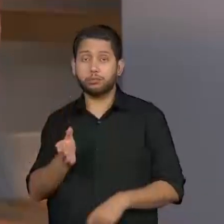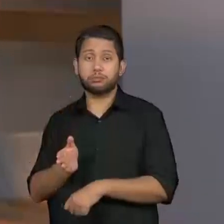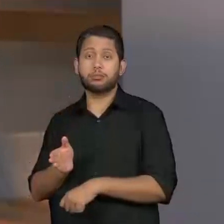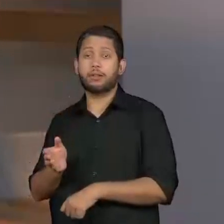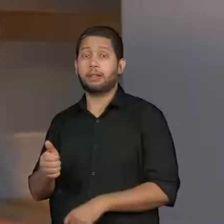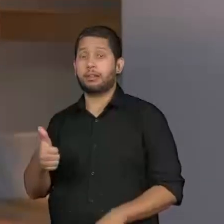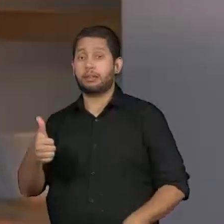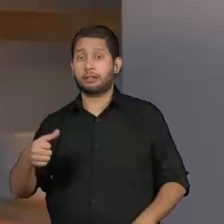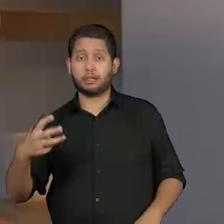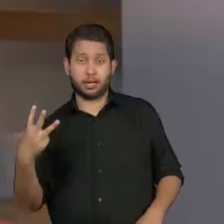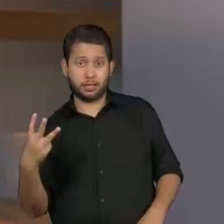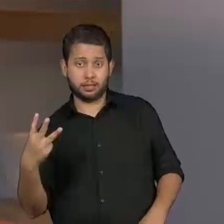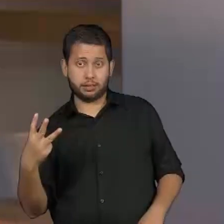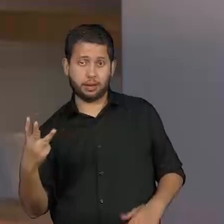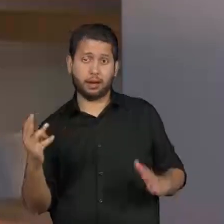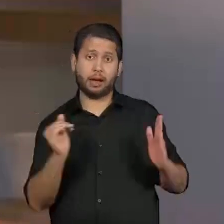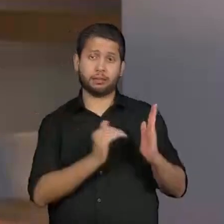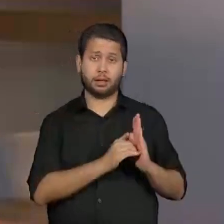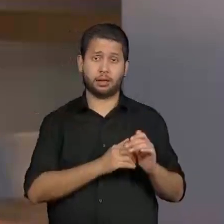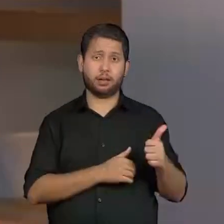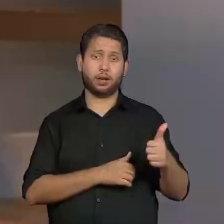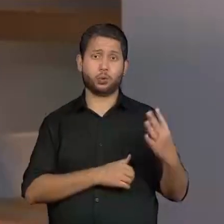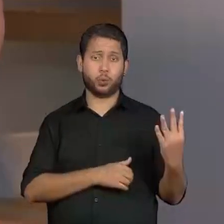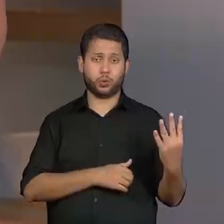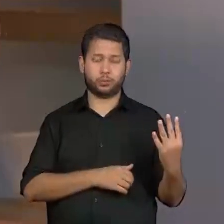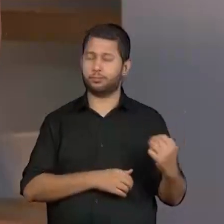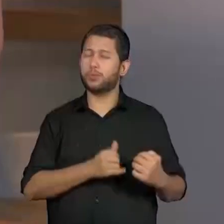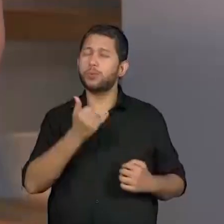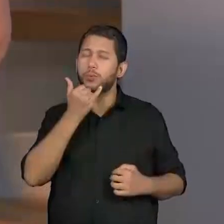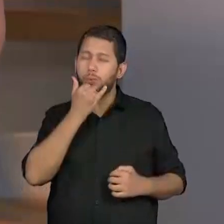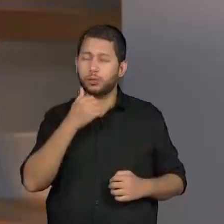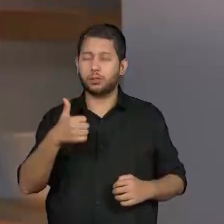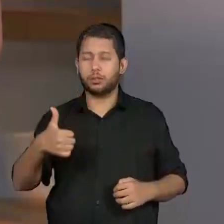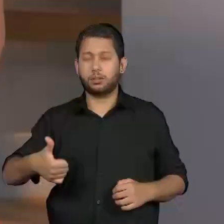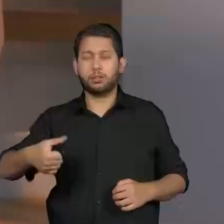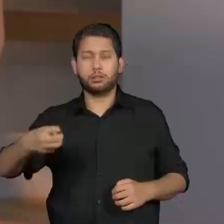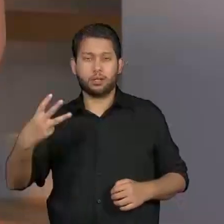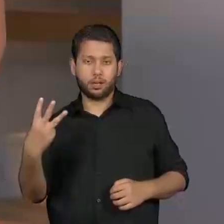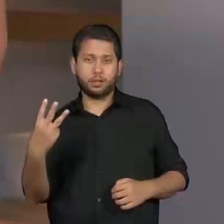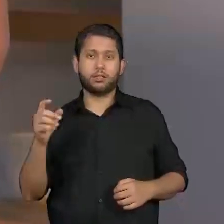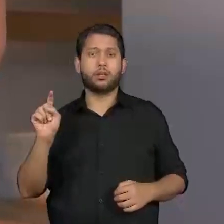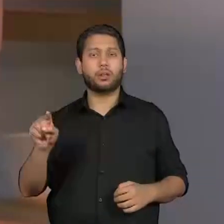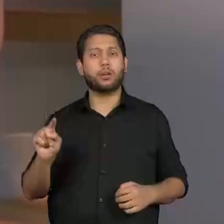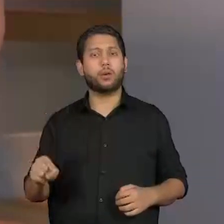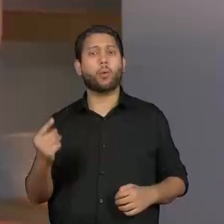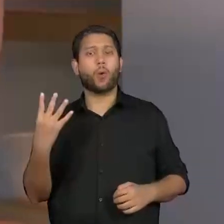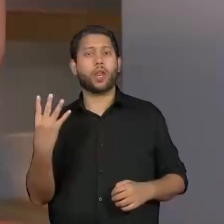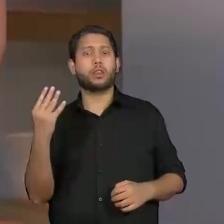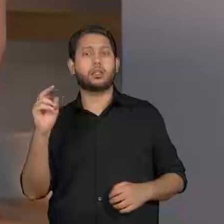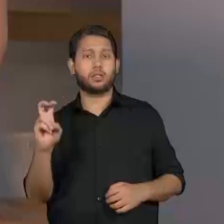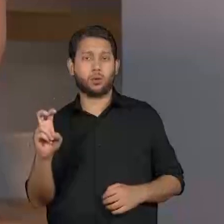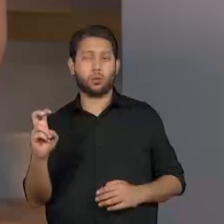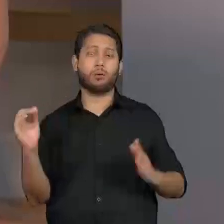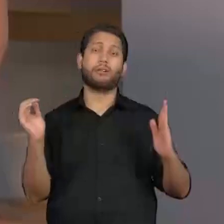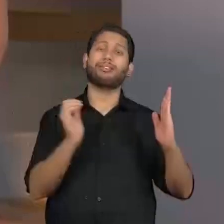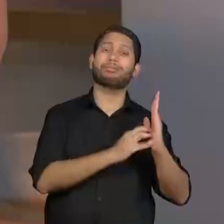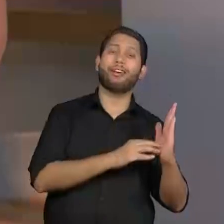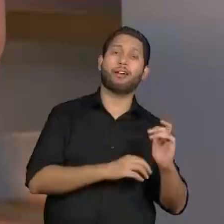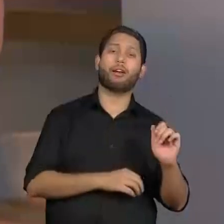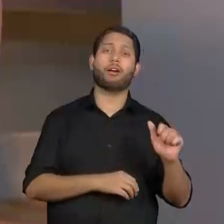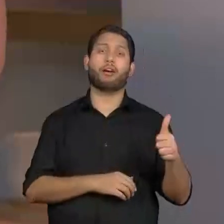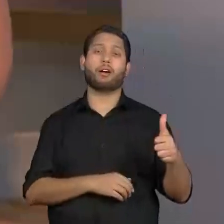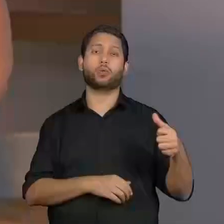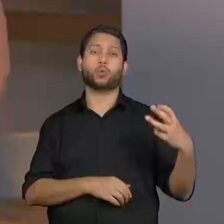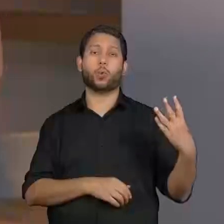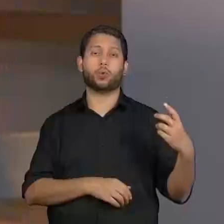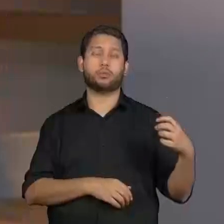minutos até as 14 horas. Então, 14 horas é a próxima hora que vai vir